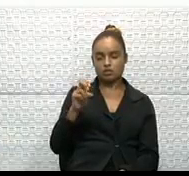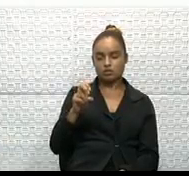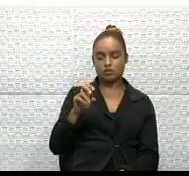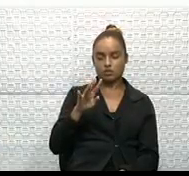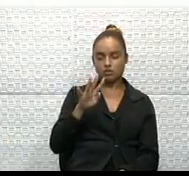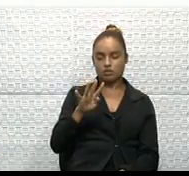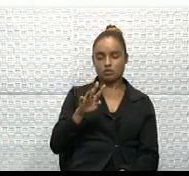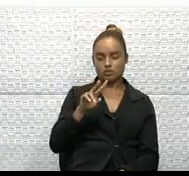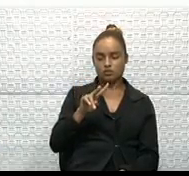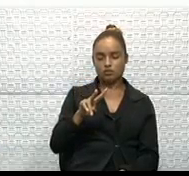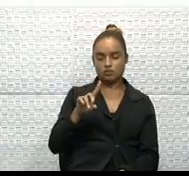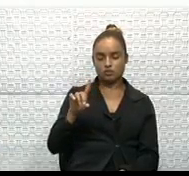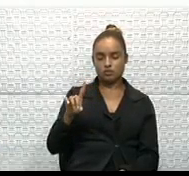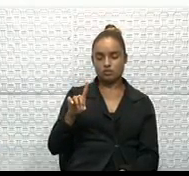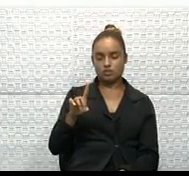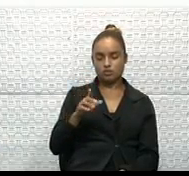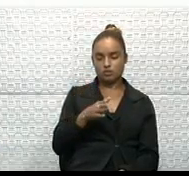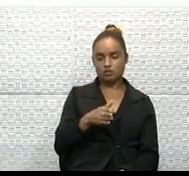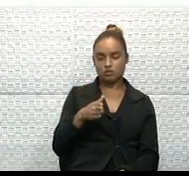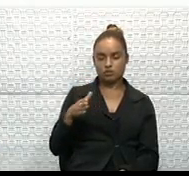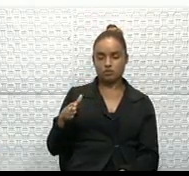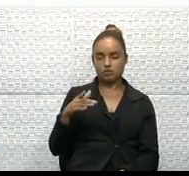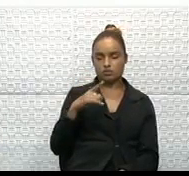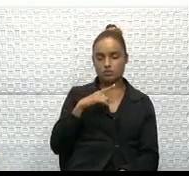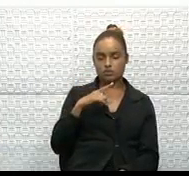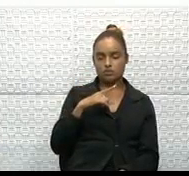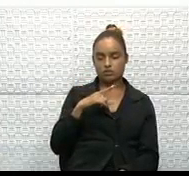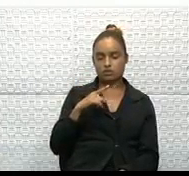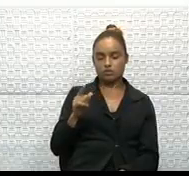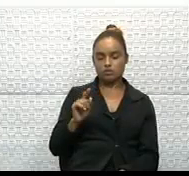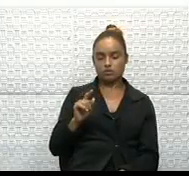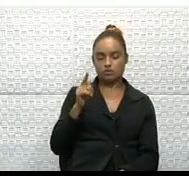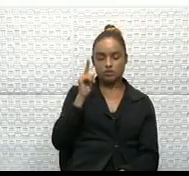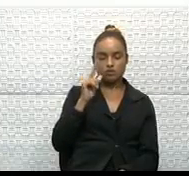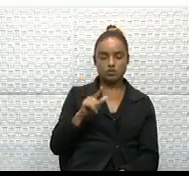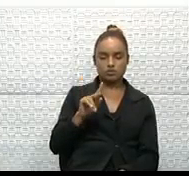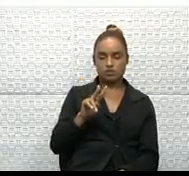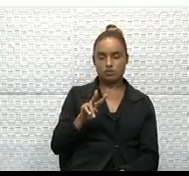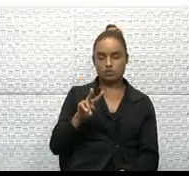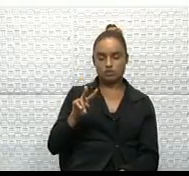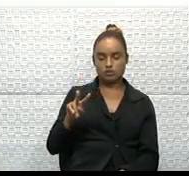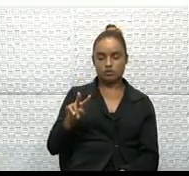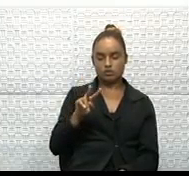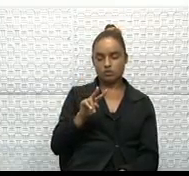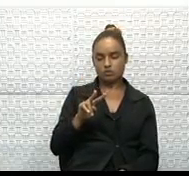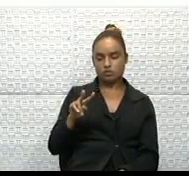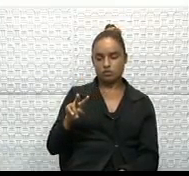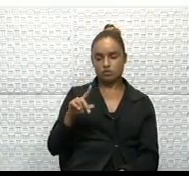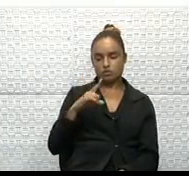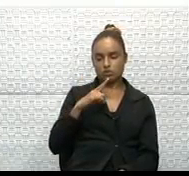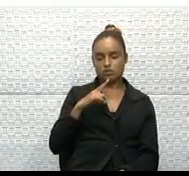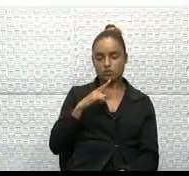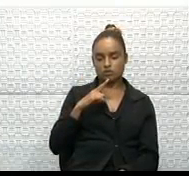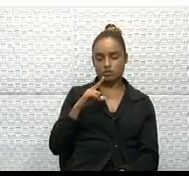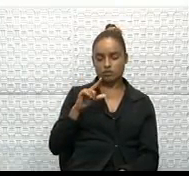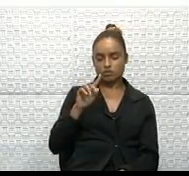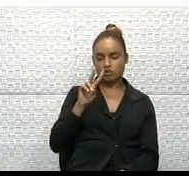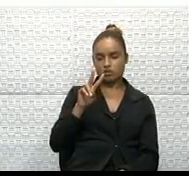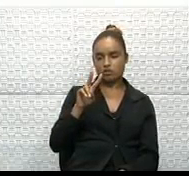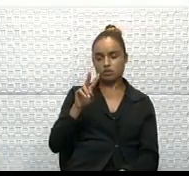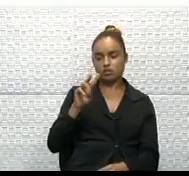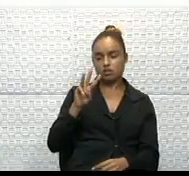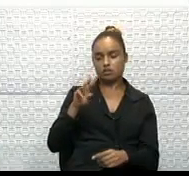21. Então, o que você faz? 1 vezes 9, mais 2 vezes 12, mais 3 vezes